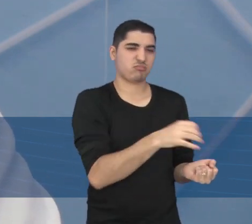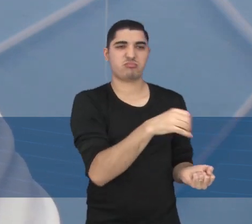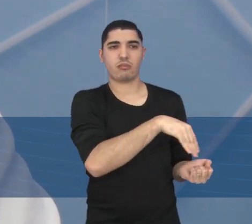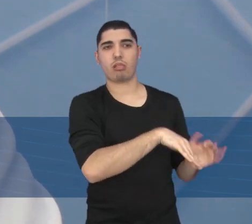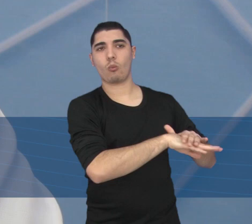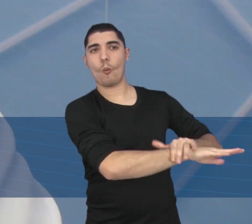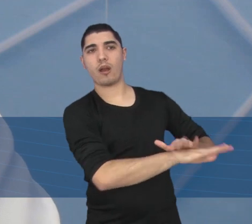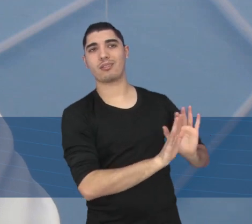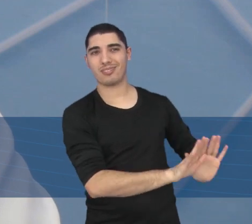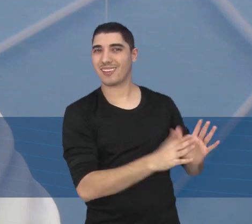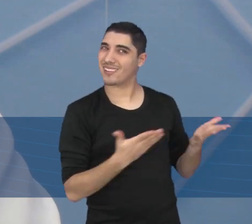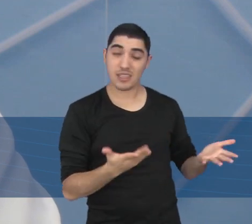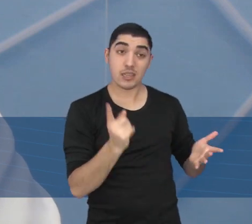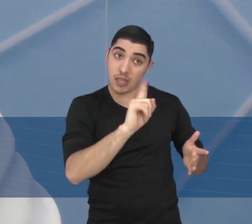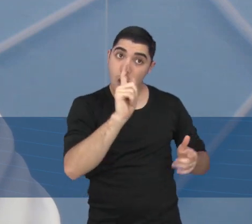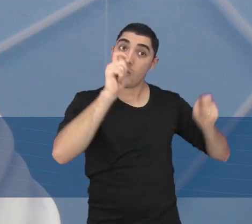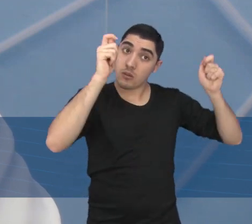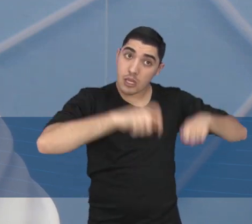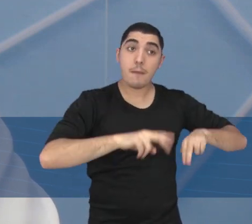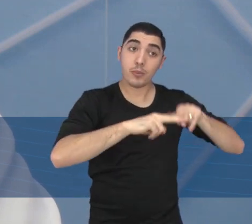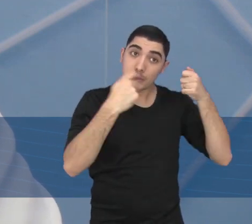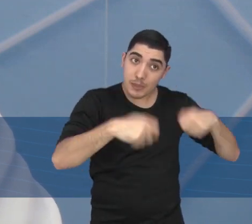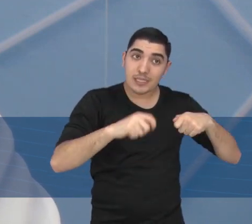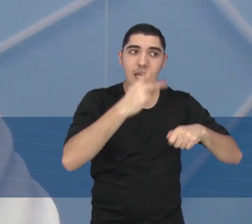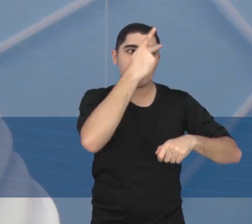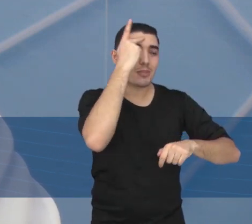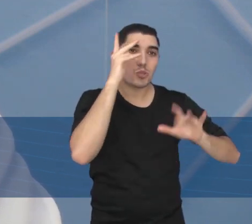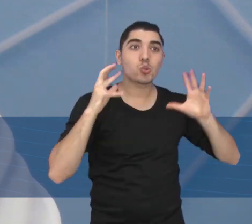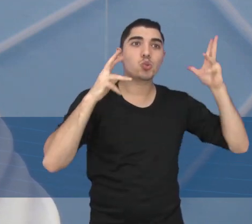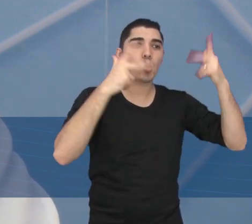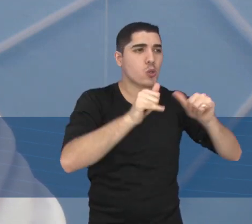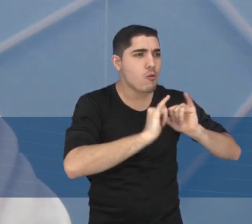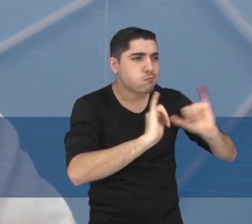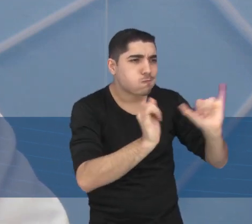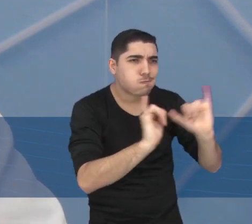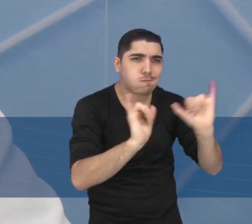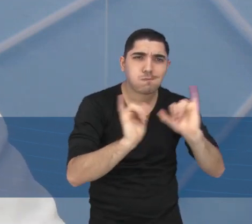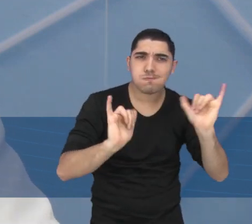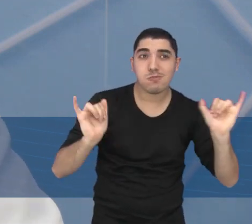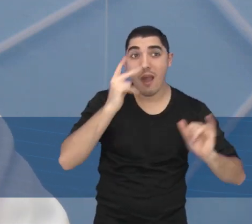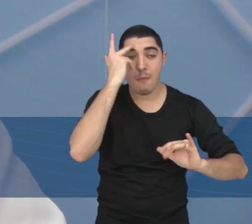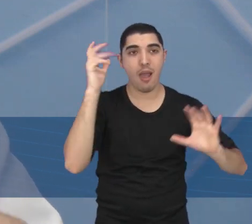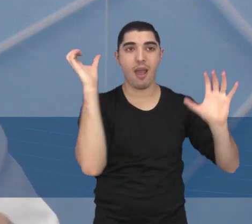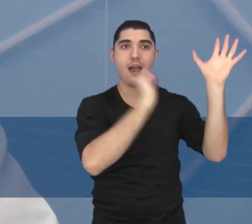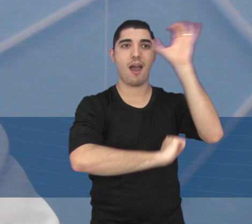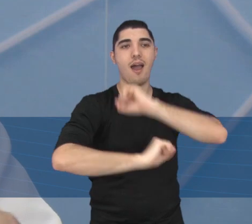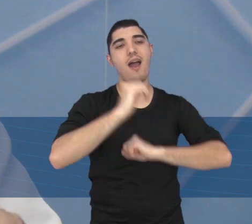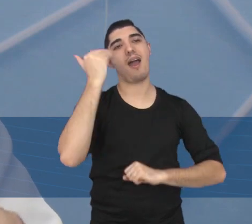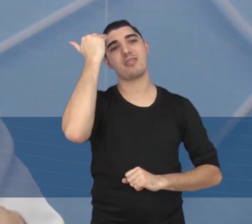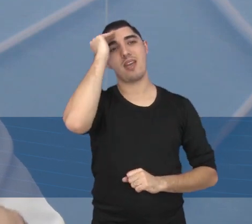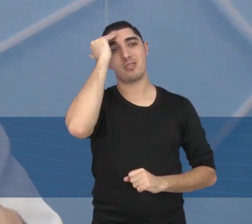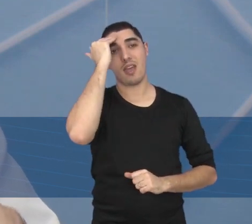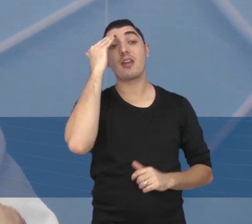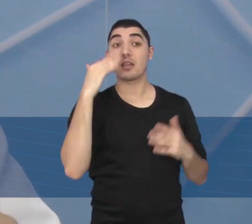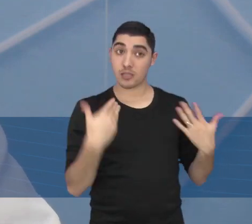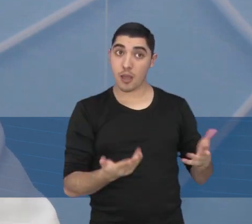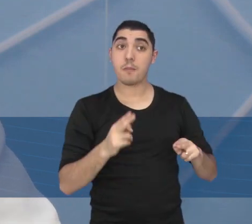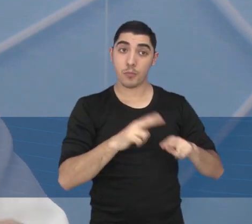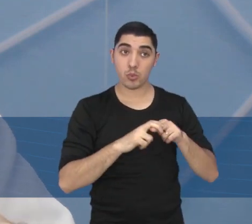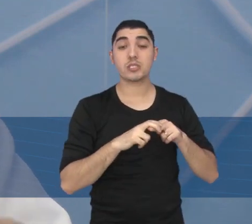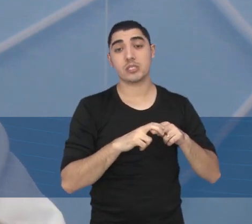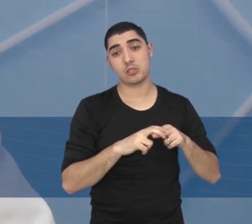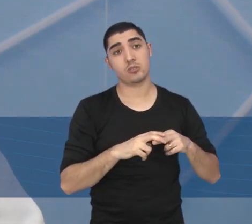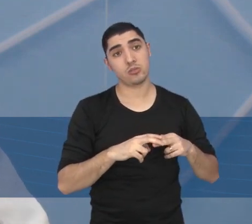também divulgação, engajamento, comunicação, educação ambiental para a população poder saber. Então, você pensar na cadeia inteira seria isso. Primeiro, eles